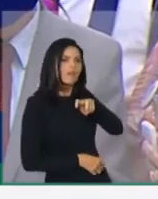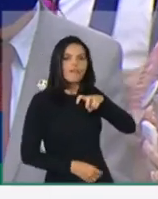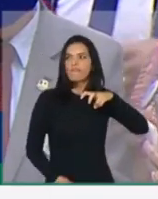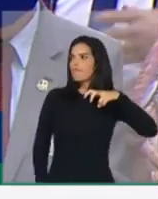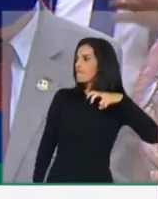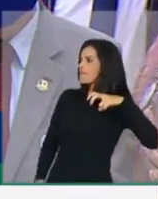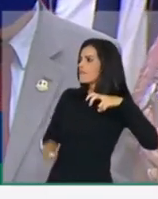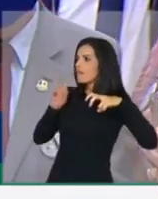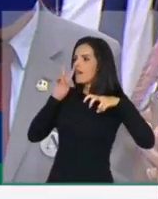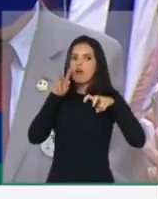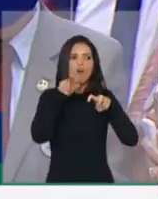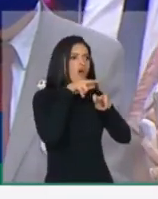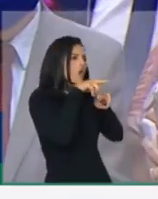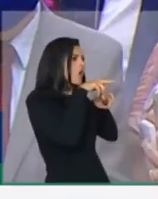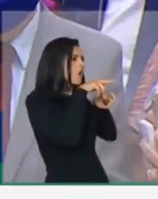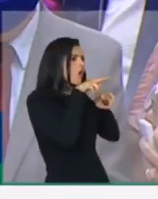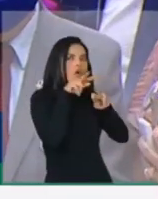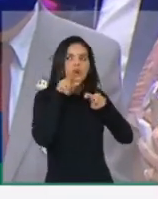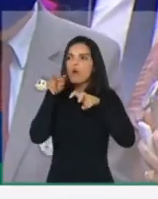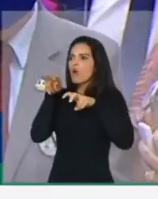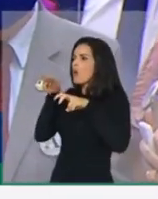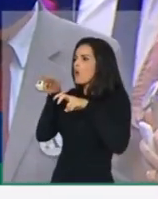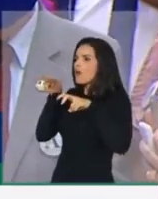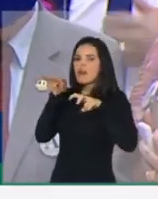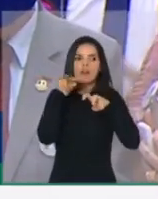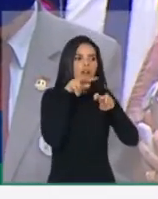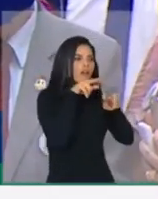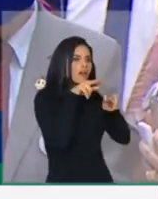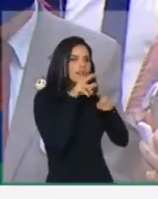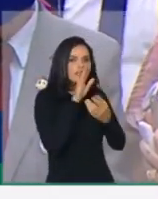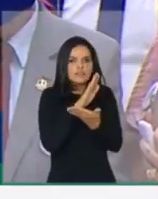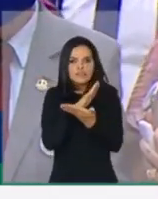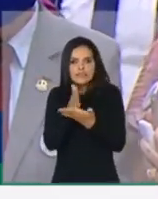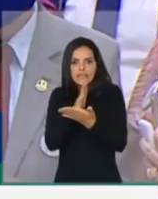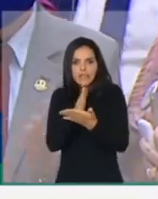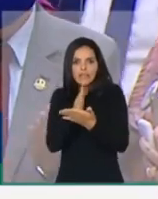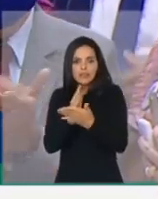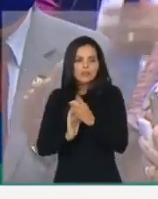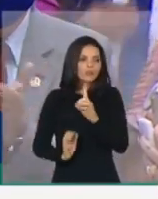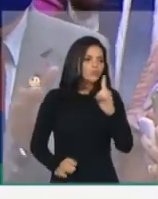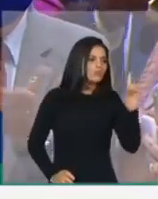seja capaz de olhar para o centro, para a direita e para a esquerda.